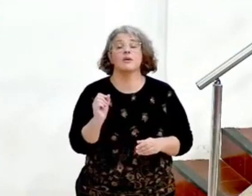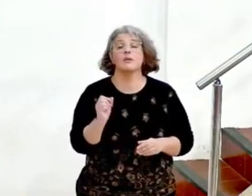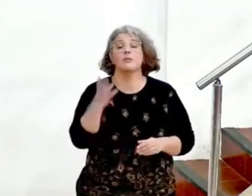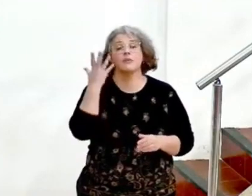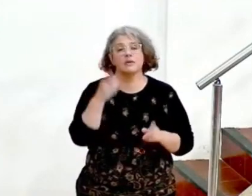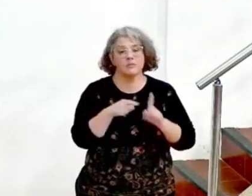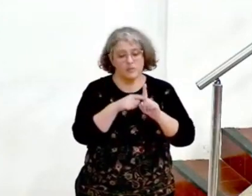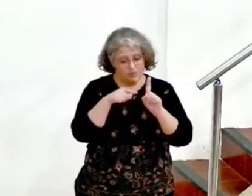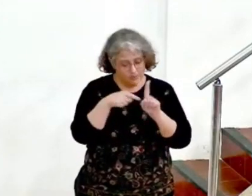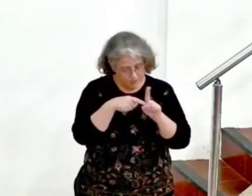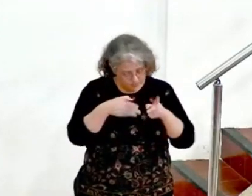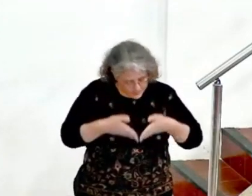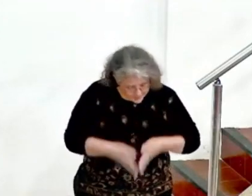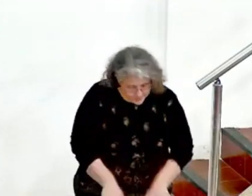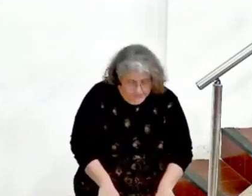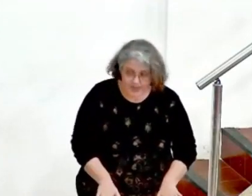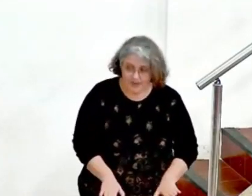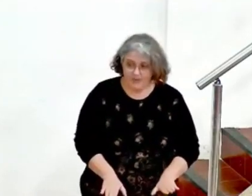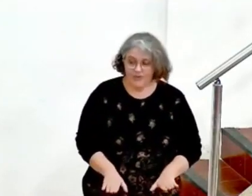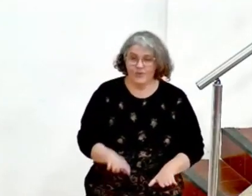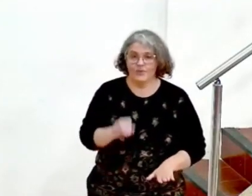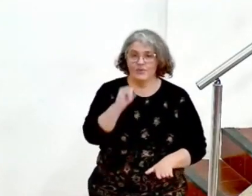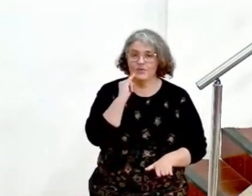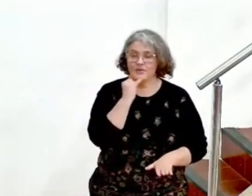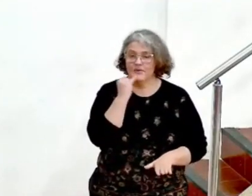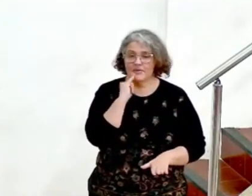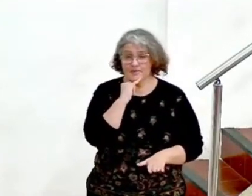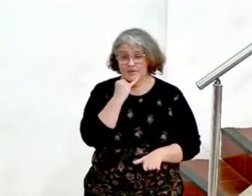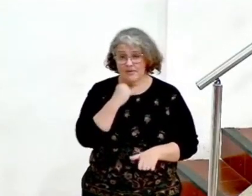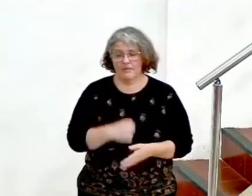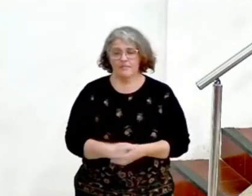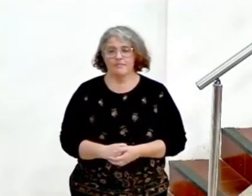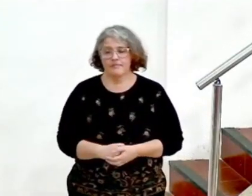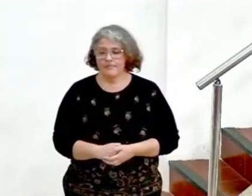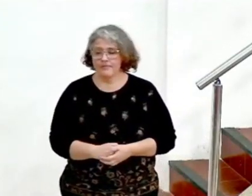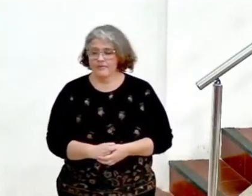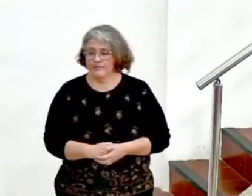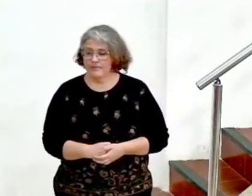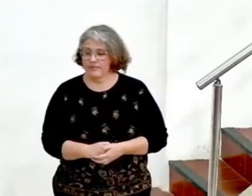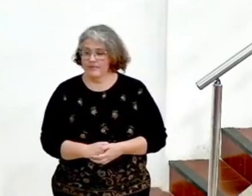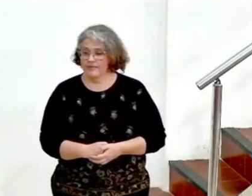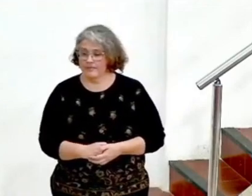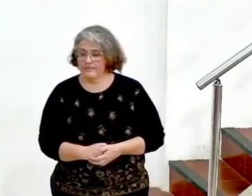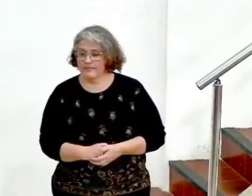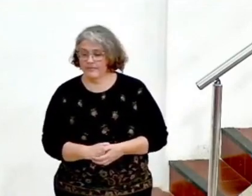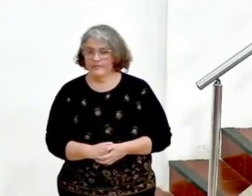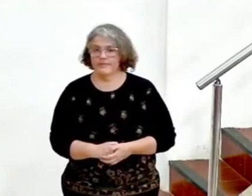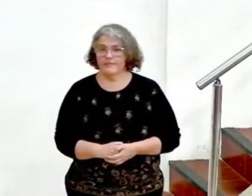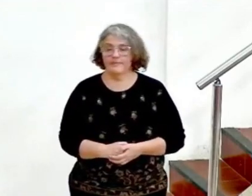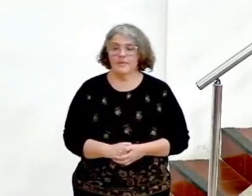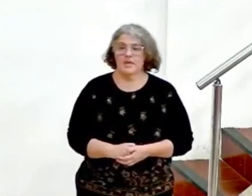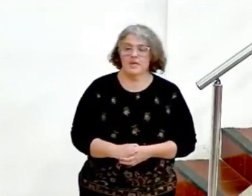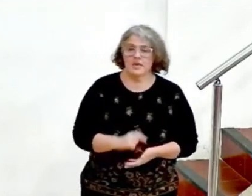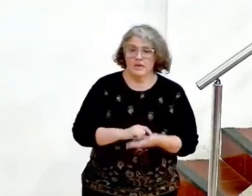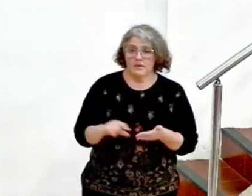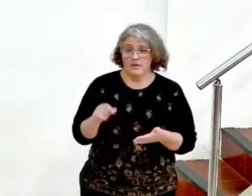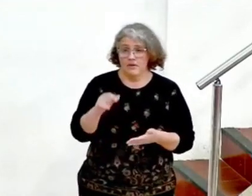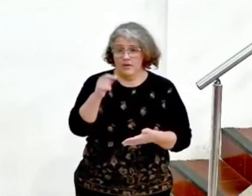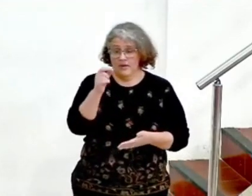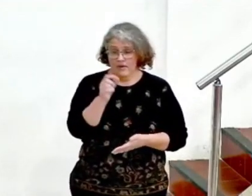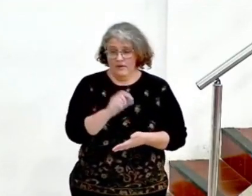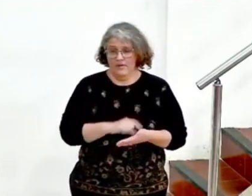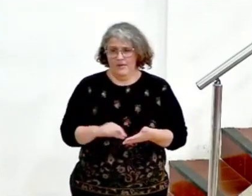Esse nascimento começa com uma visita do Senhor, como ele prometeu aqui no capítulo 18. Então, o primeiro verso do